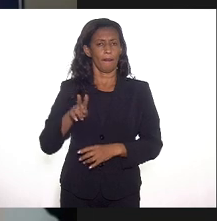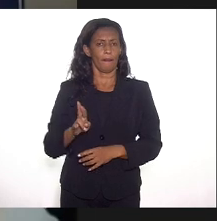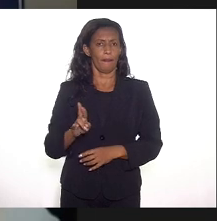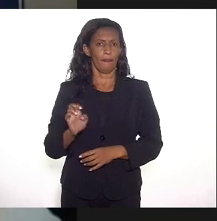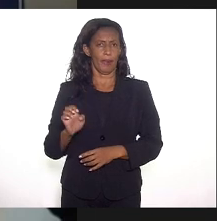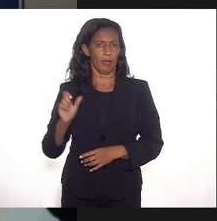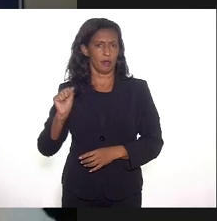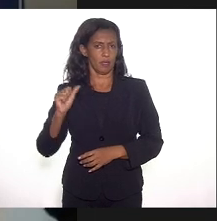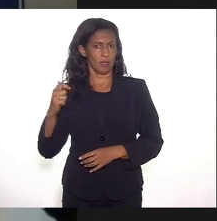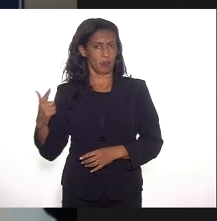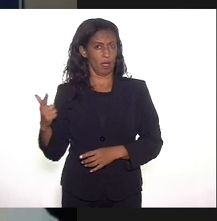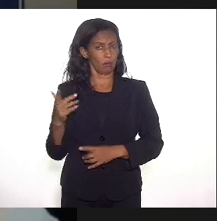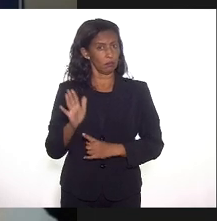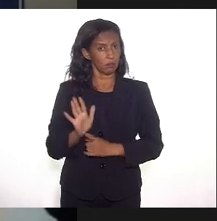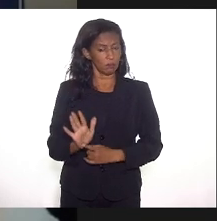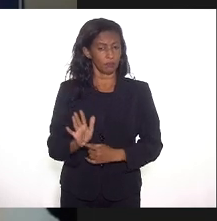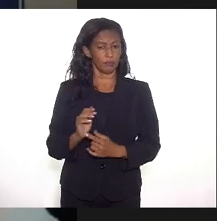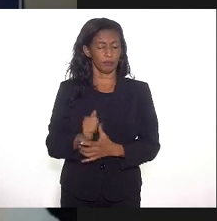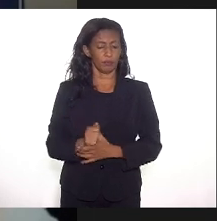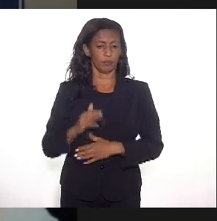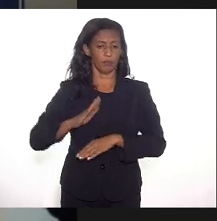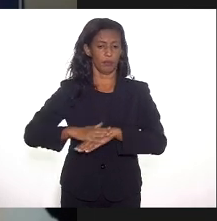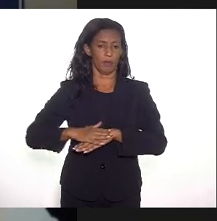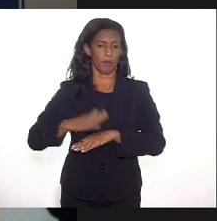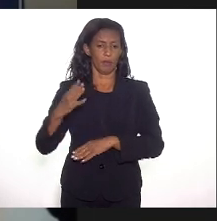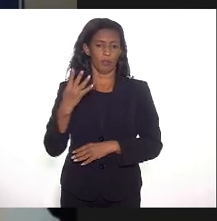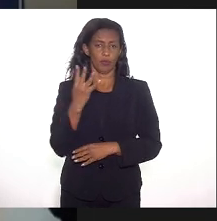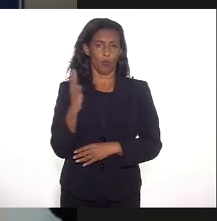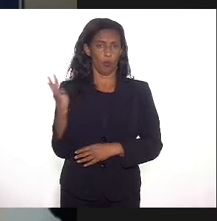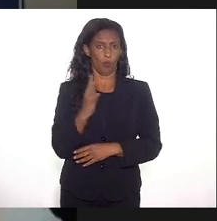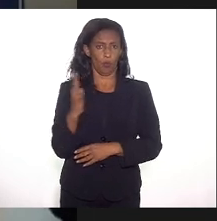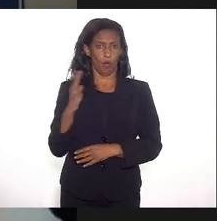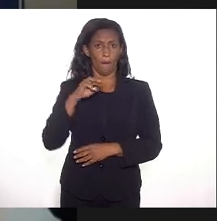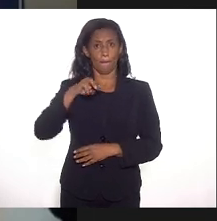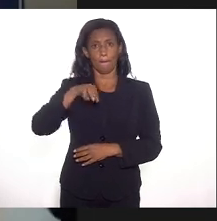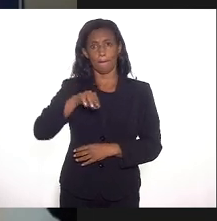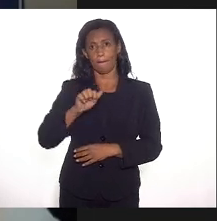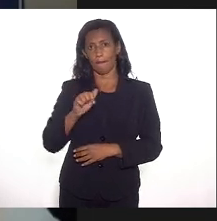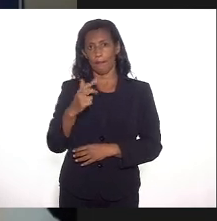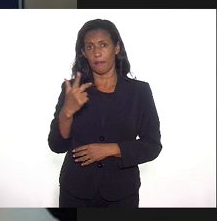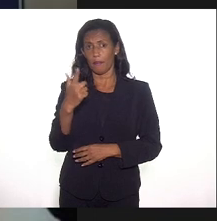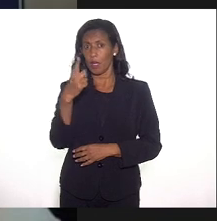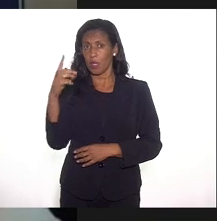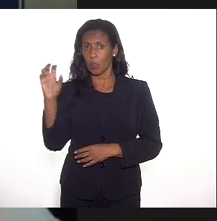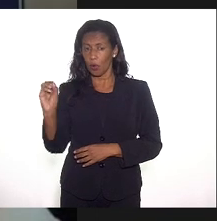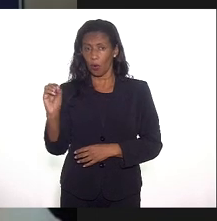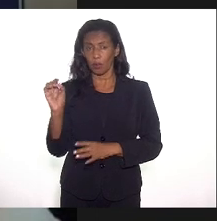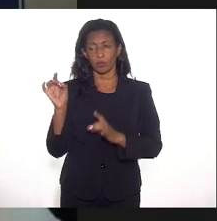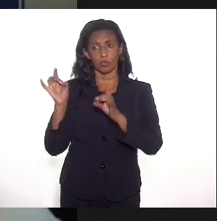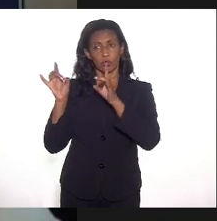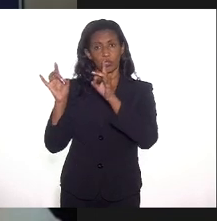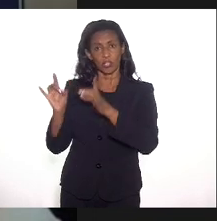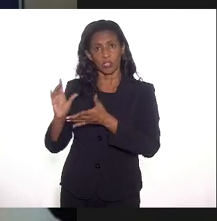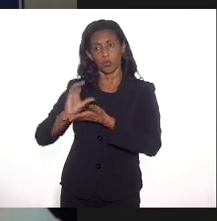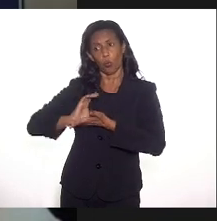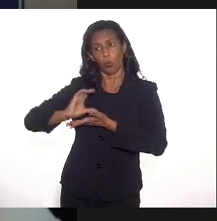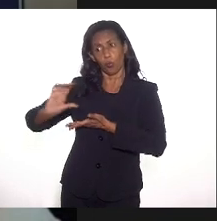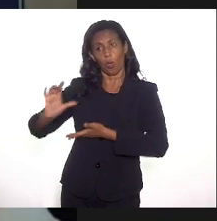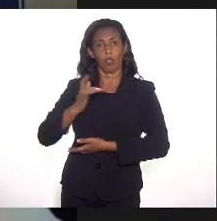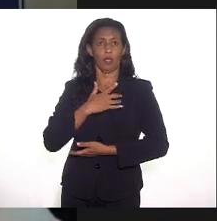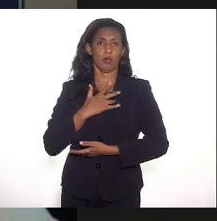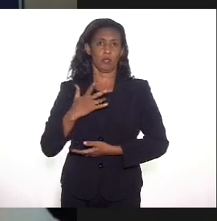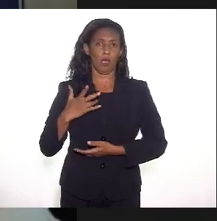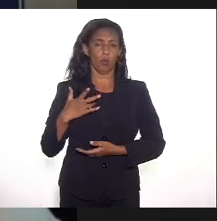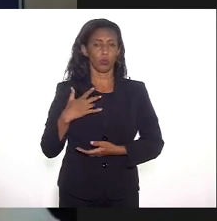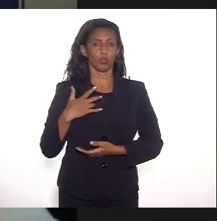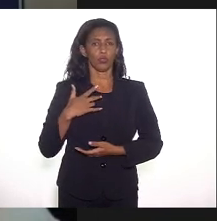Isso representa, senhora presidenta, mais de 44 milhões que deixou de ser investido na